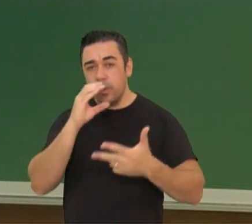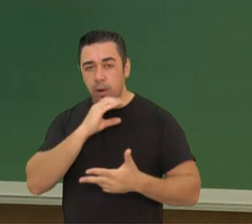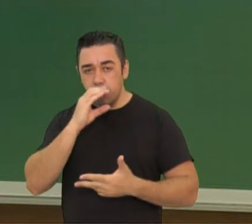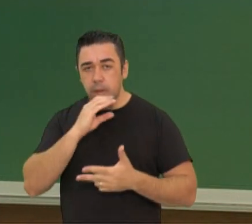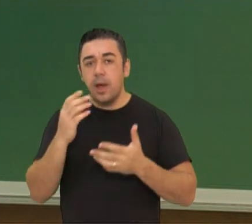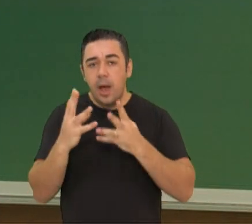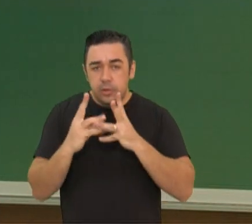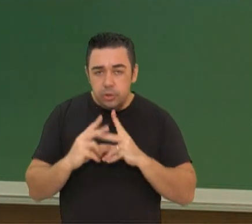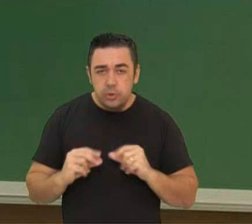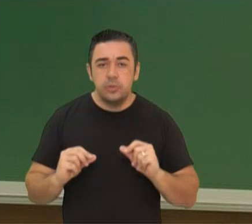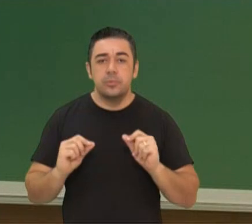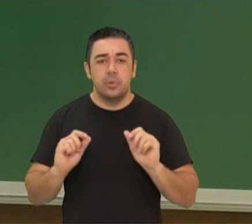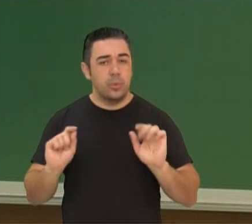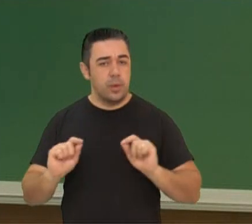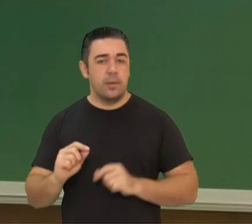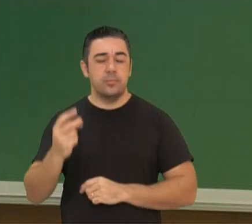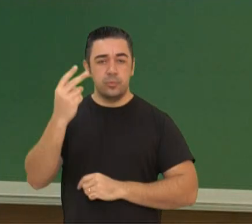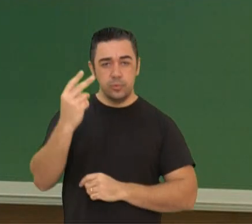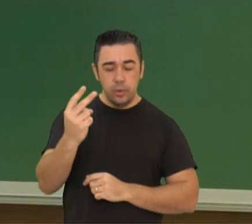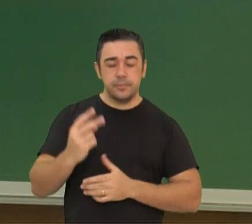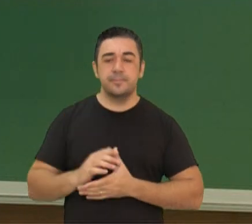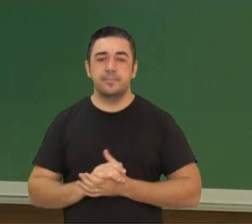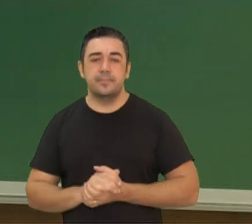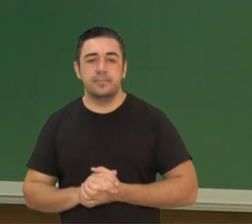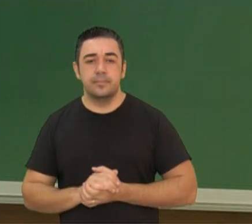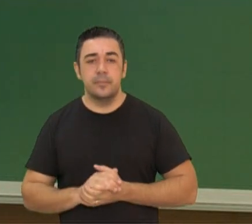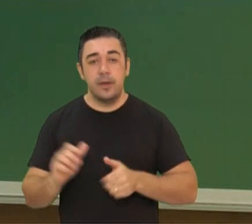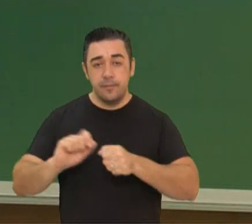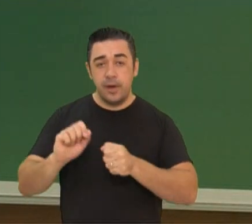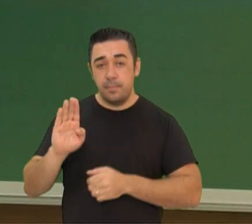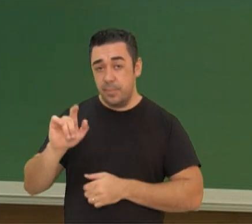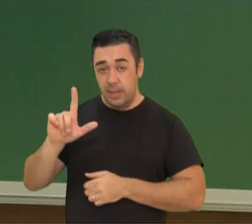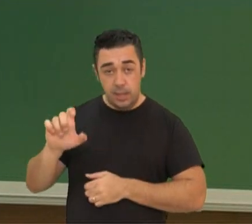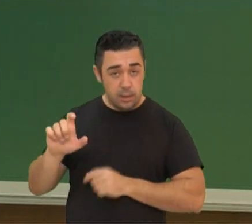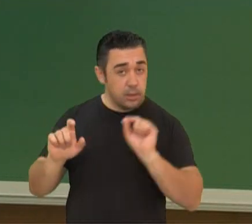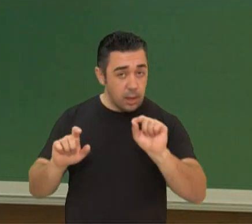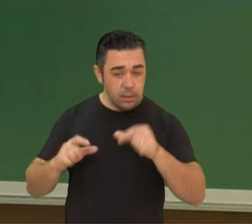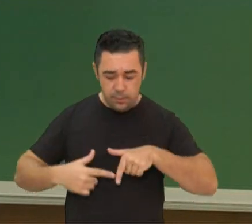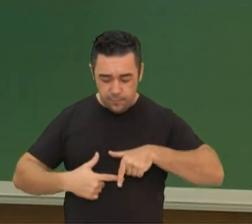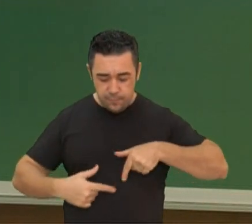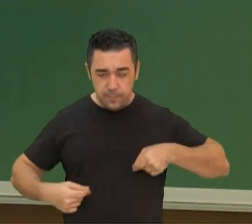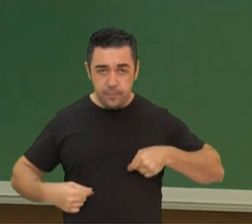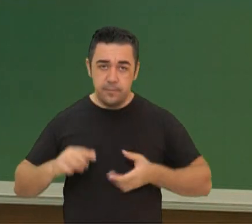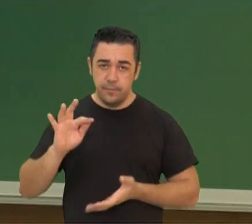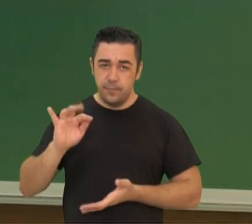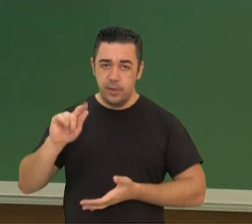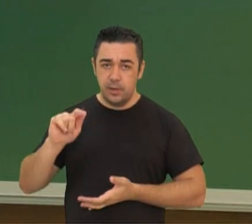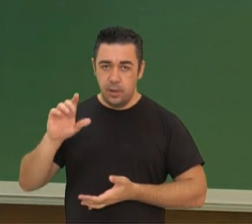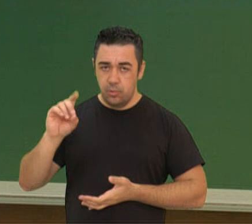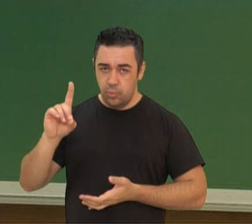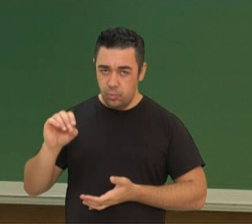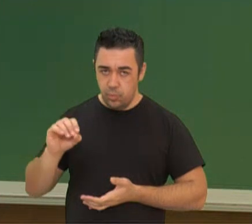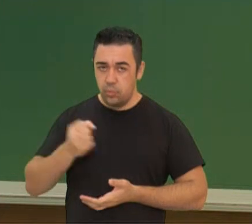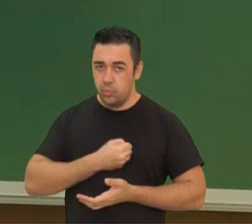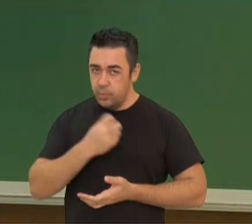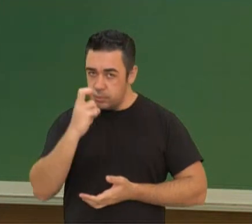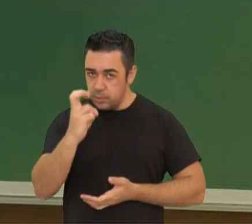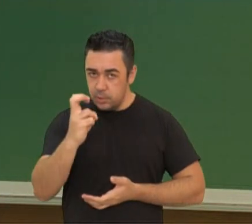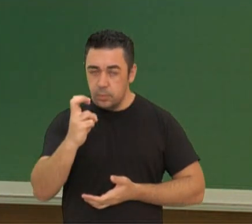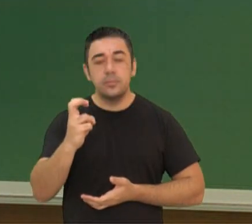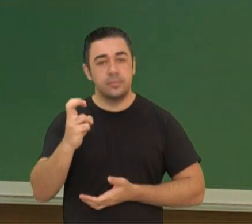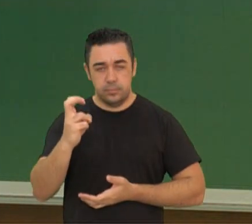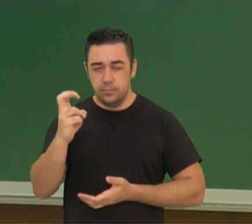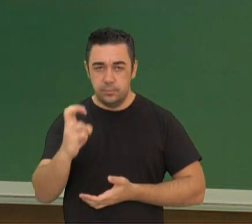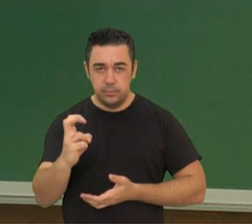Então aqui, né, ficaria o número 2. Produção da bile é o nosso fígado, então o número 5 ficaria